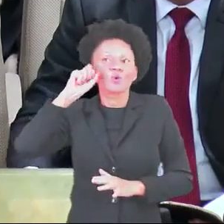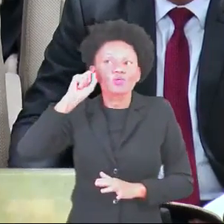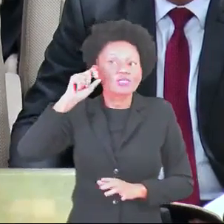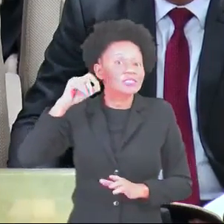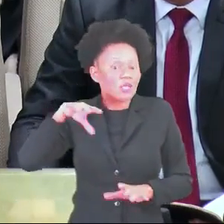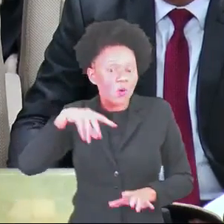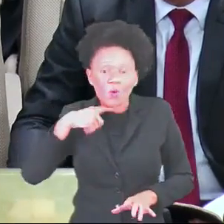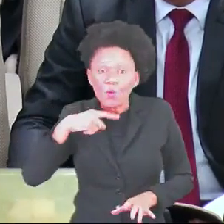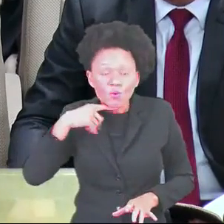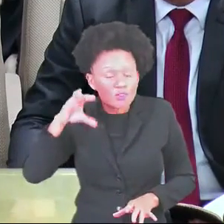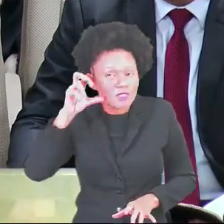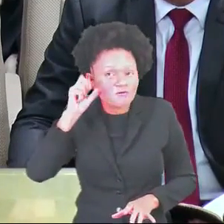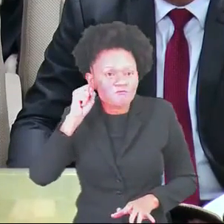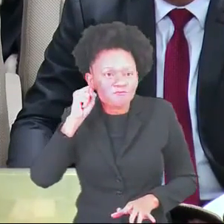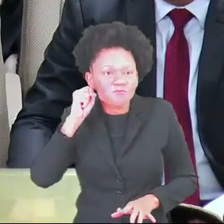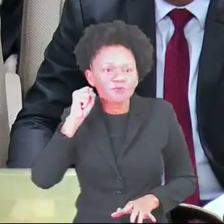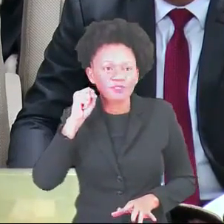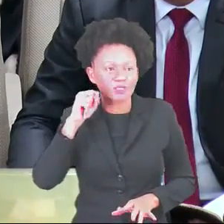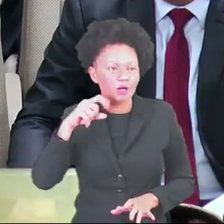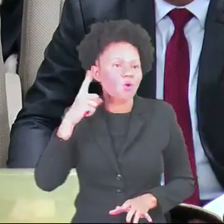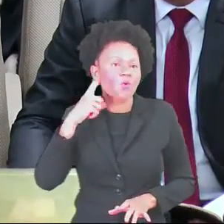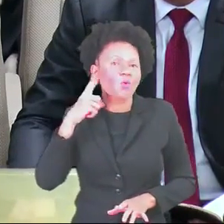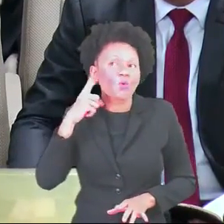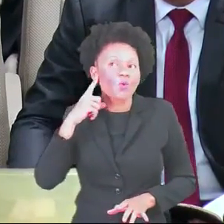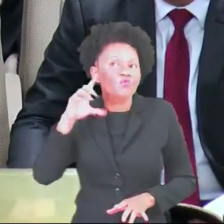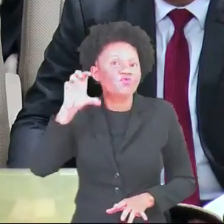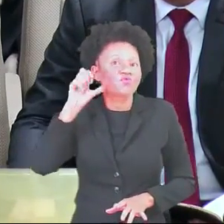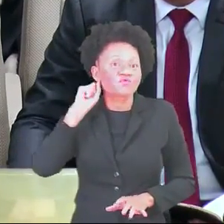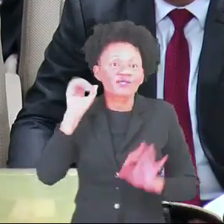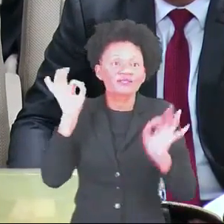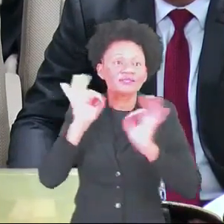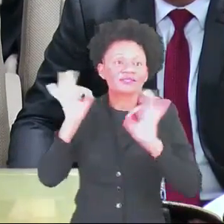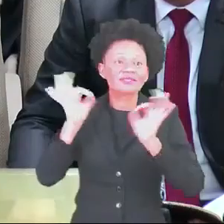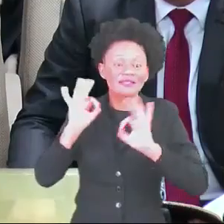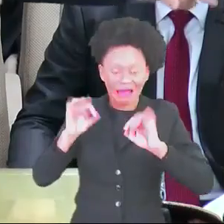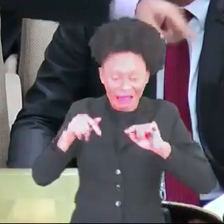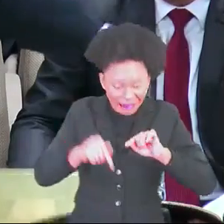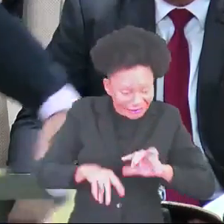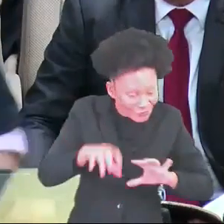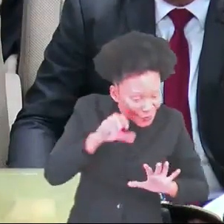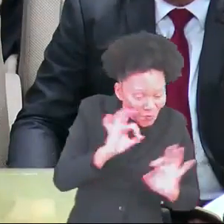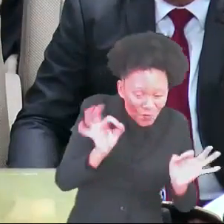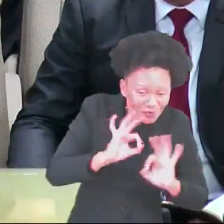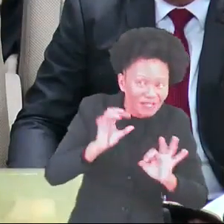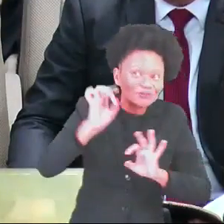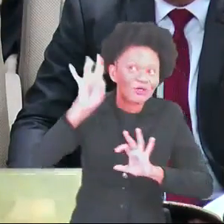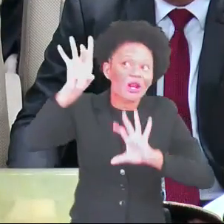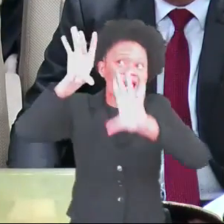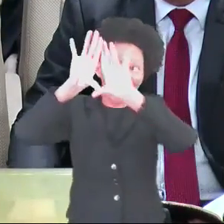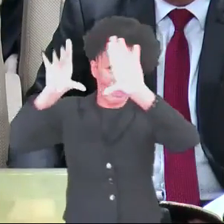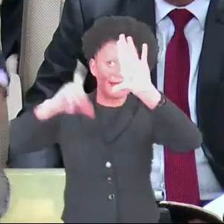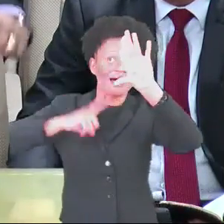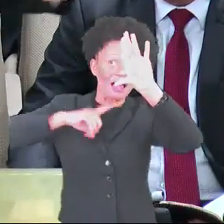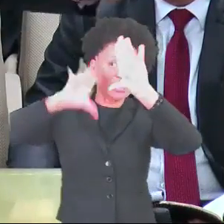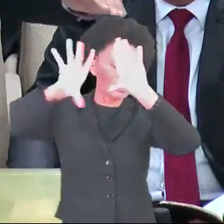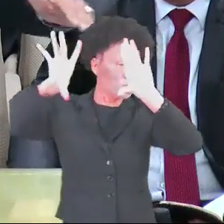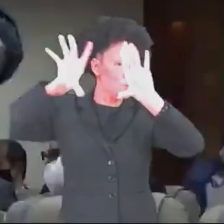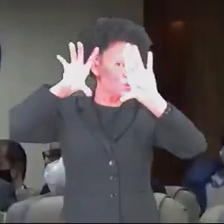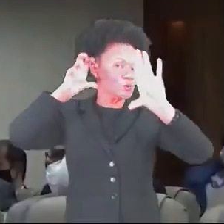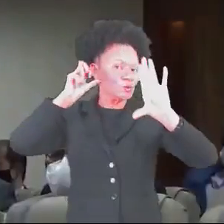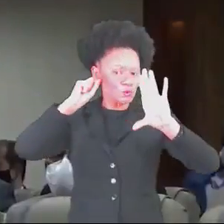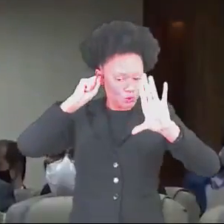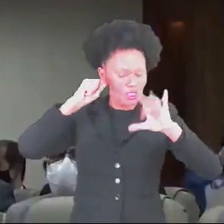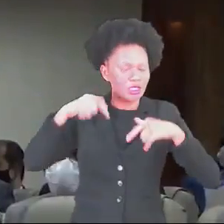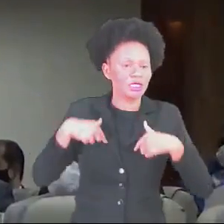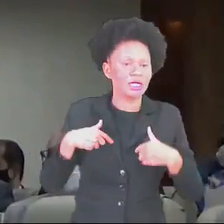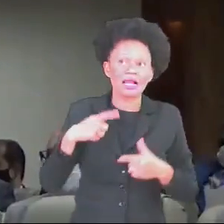inaudível. Ouvir o inaudível é ouvir o que o céu fala e que ninguém na terra escuta. Ouvir o inaudível